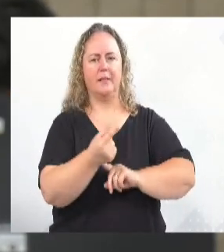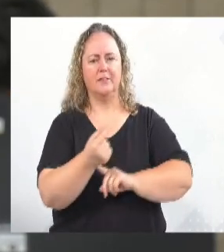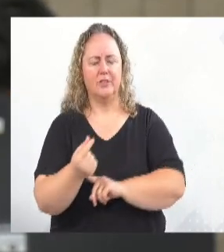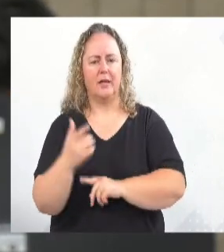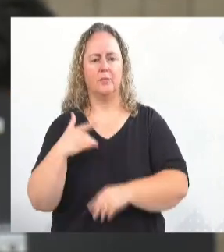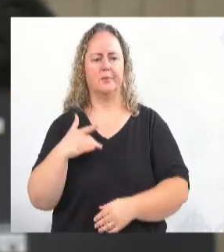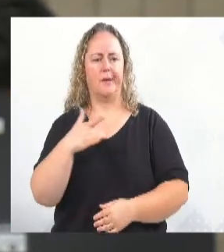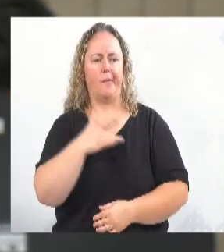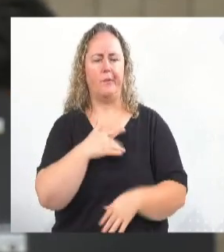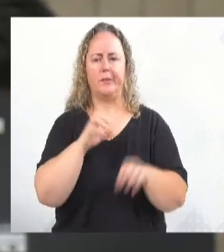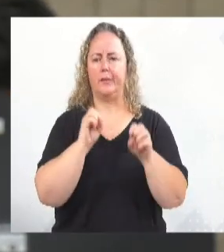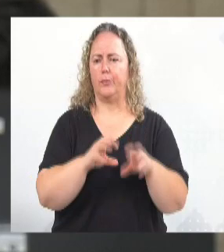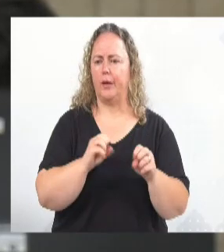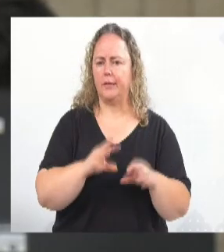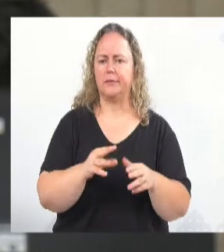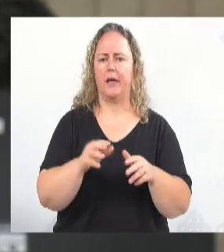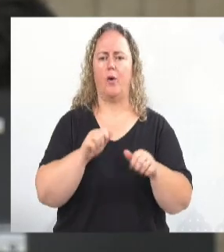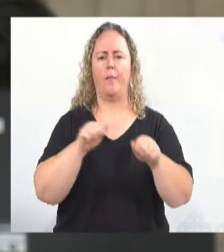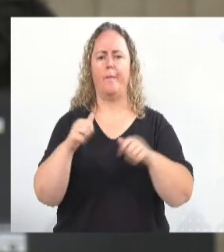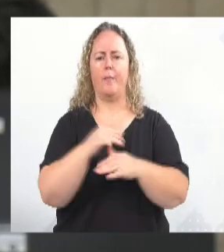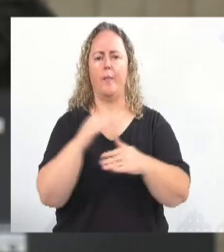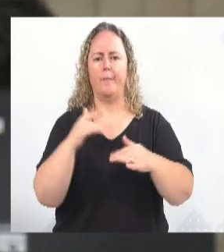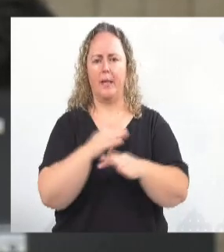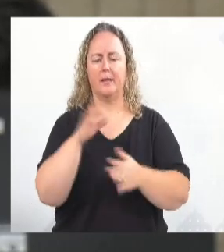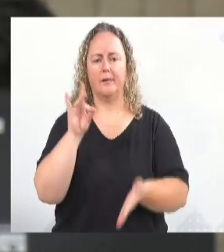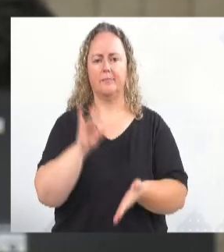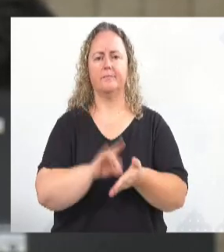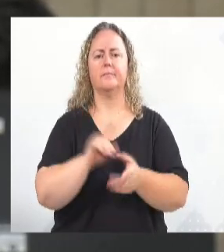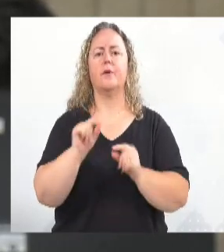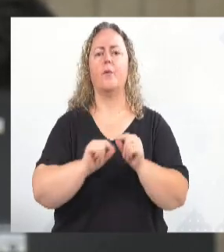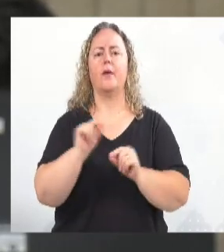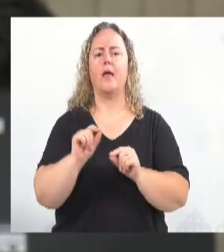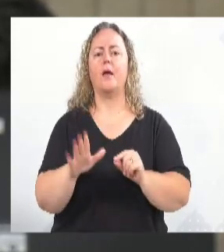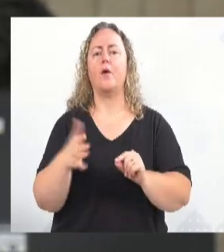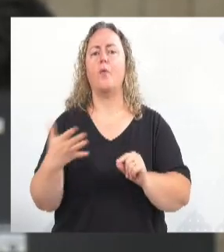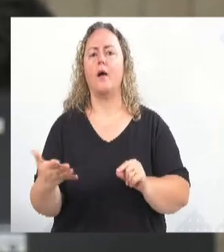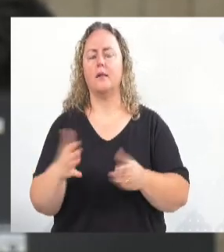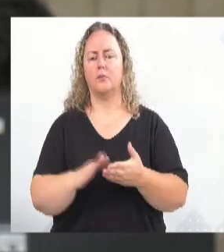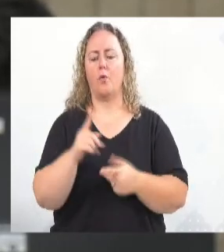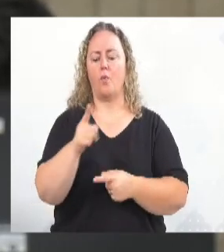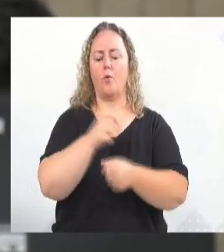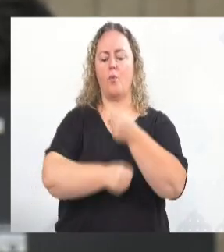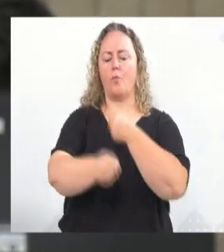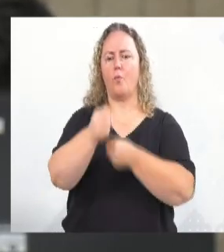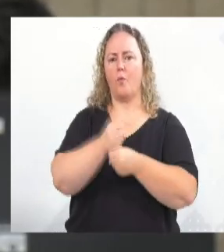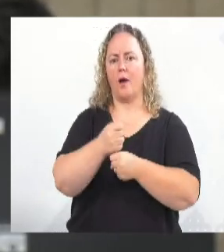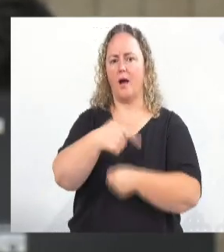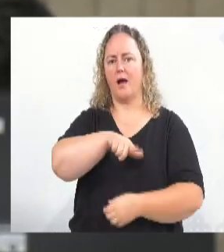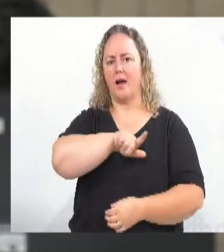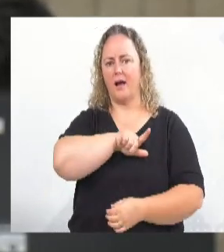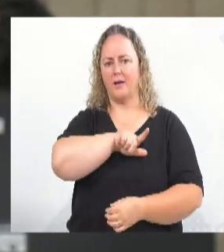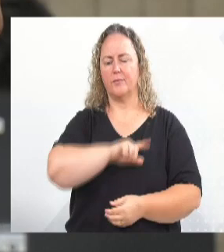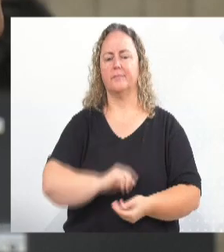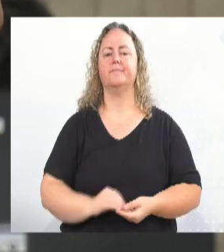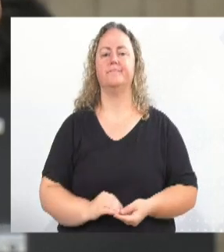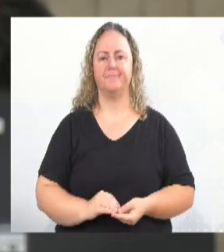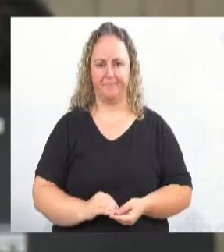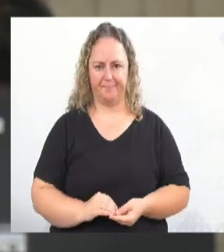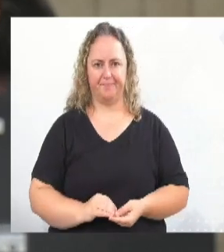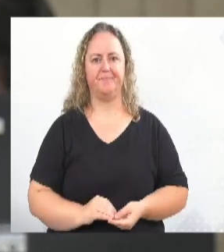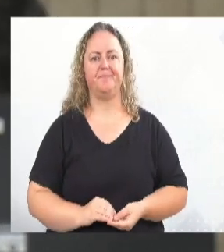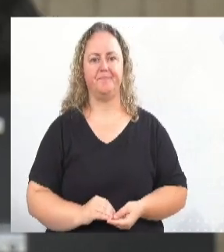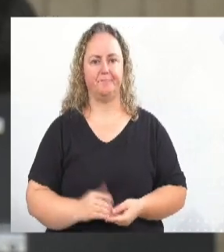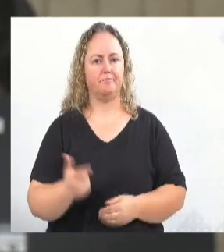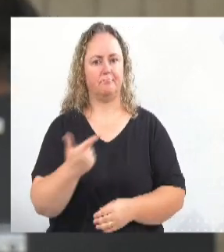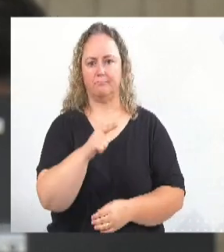para a educação, para a mobilidade urbana, é feito o orçamento um ano antes. E que eu saiba, não tem